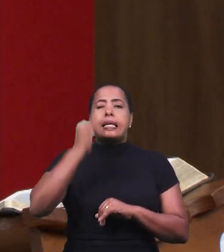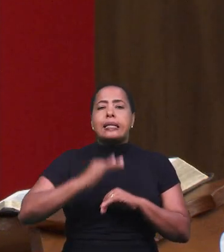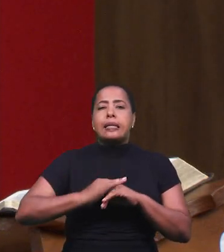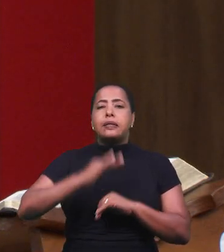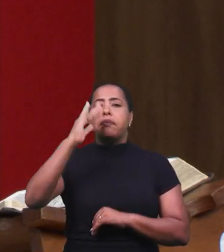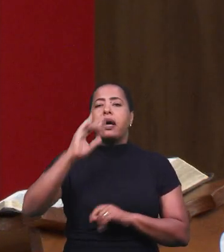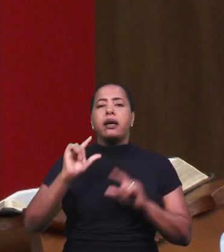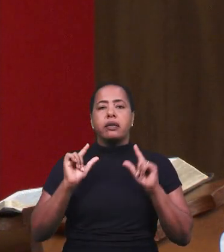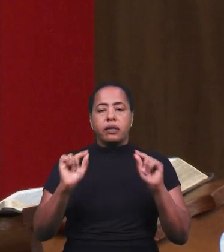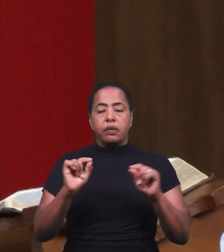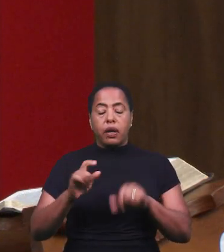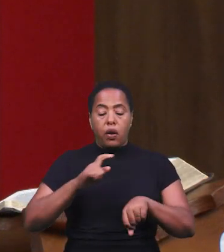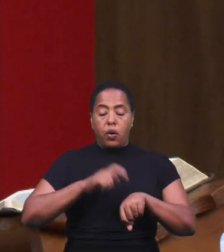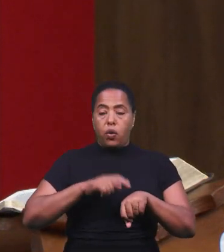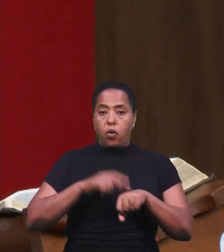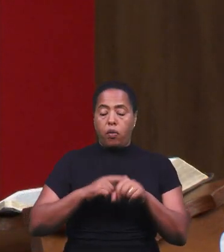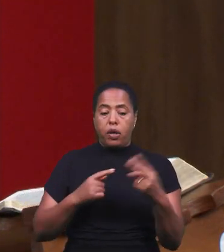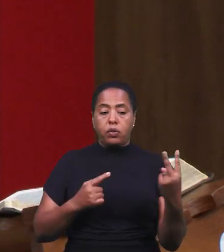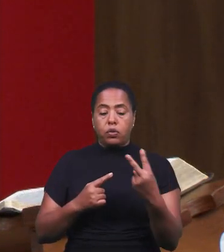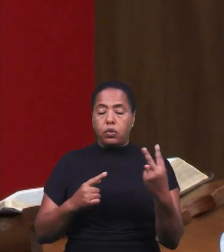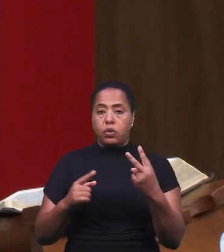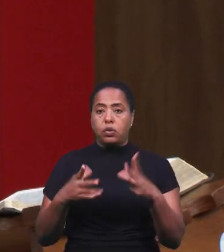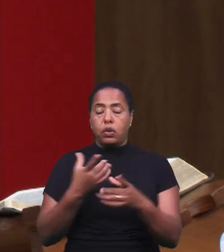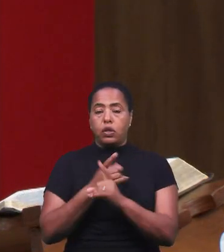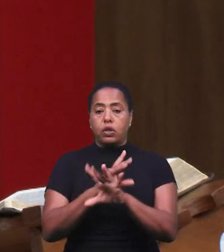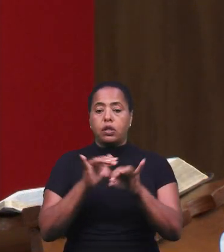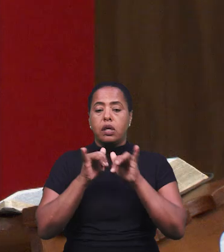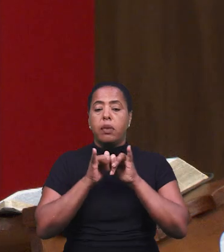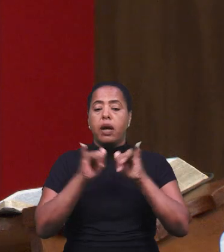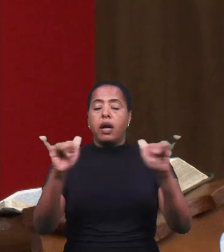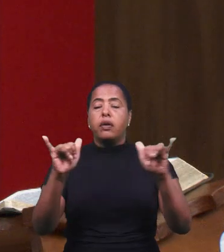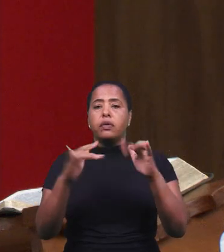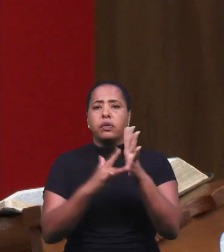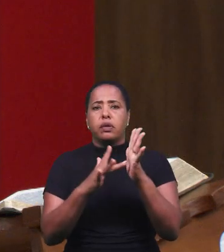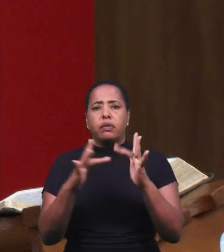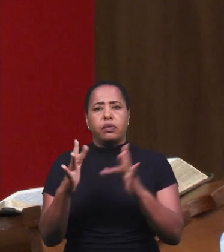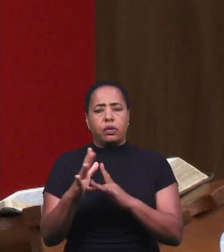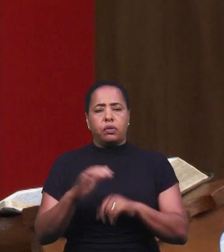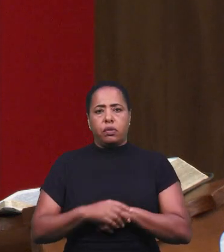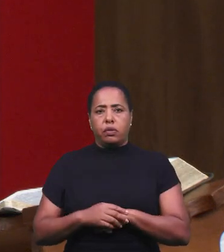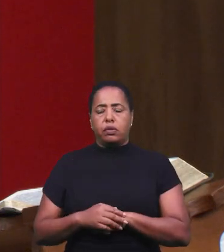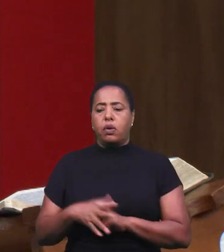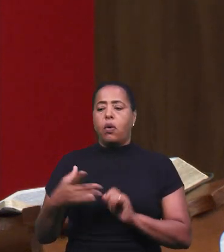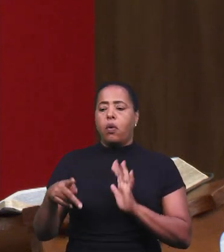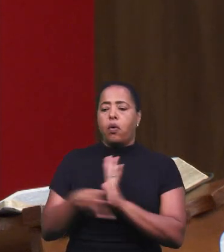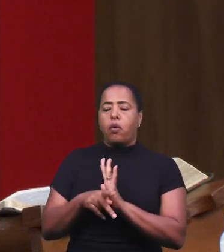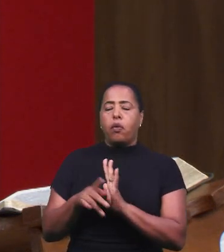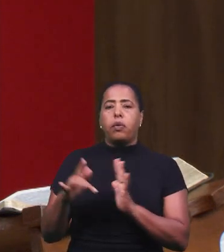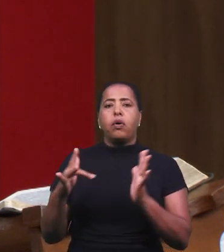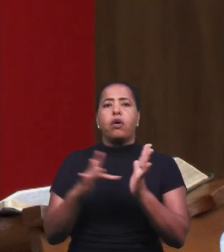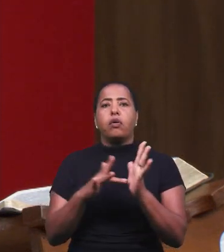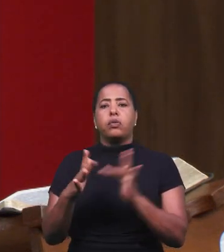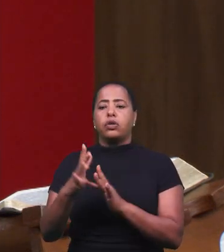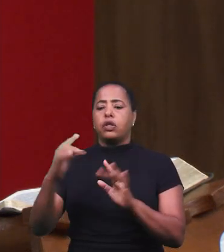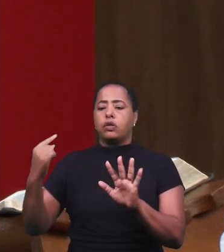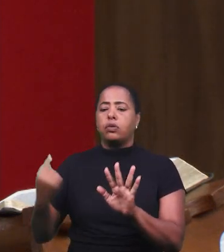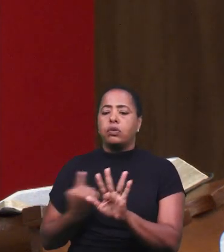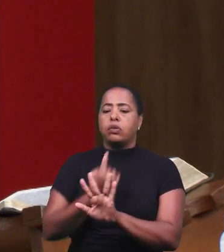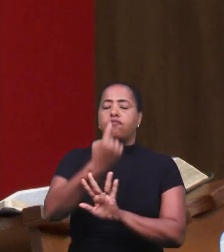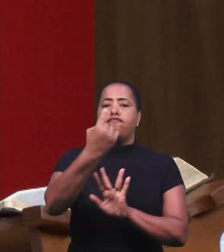Jesus, o próprio Jesus apareceu e se revelou naquele